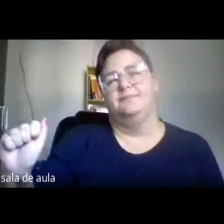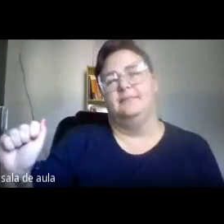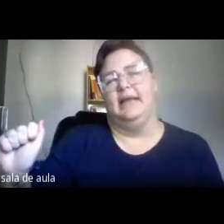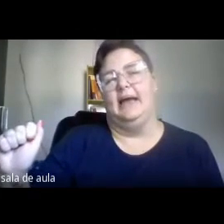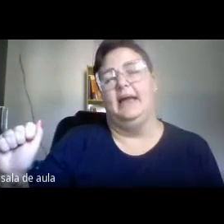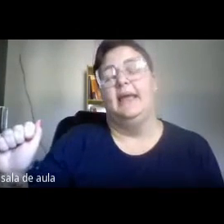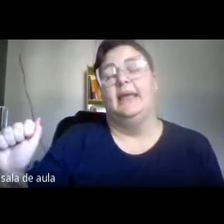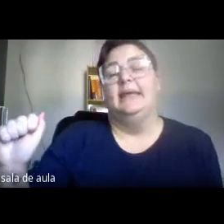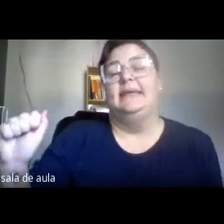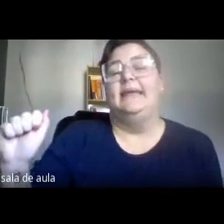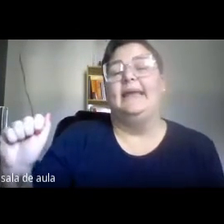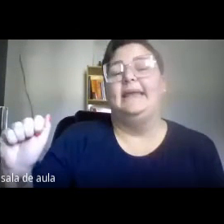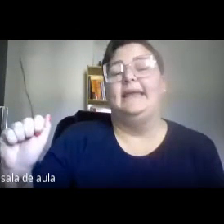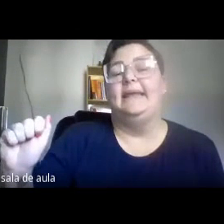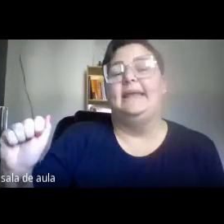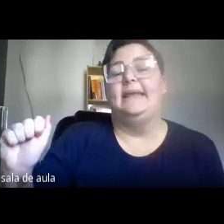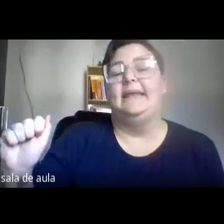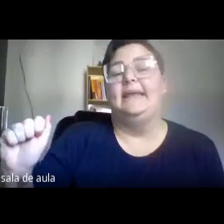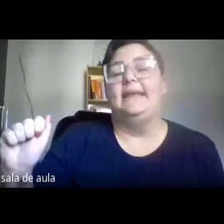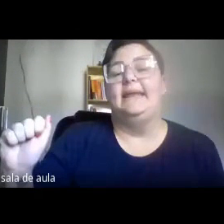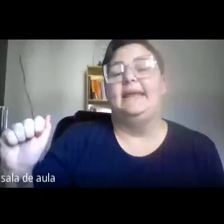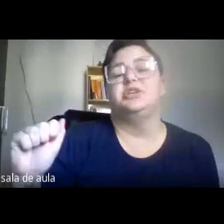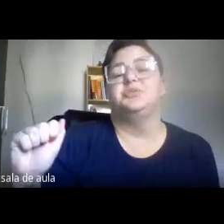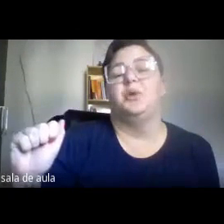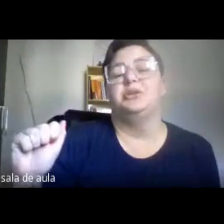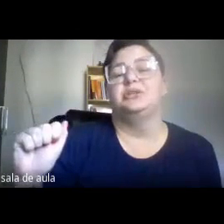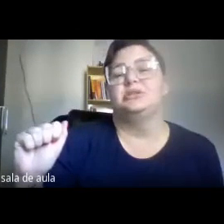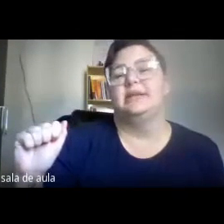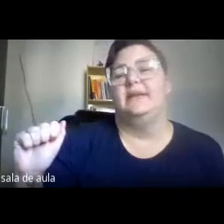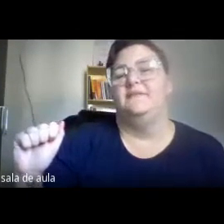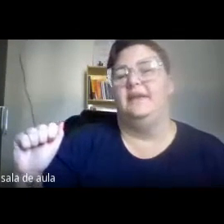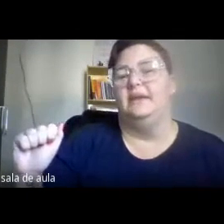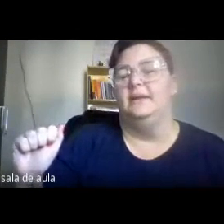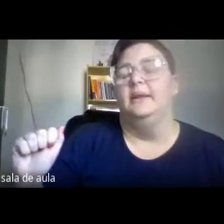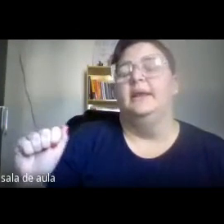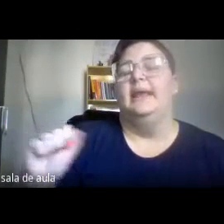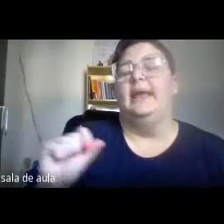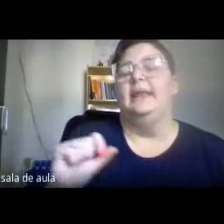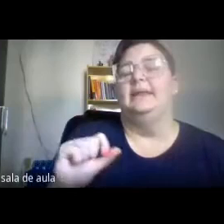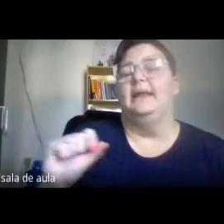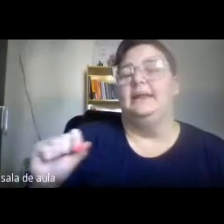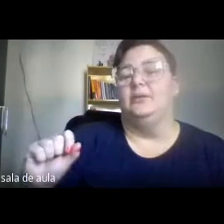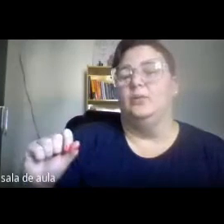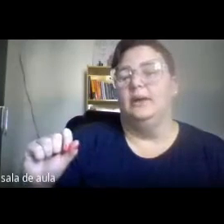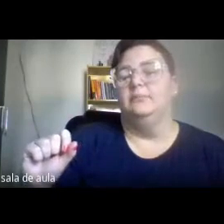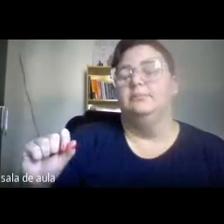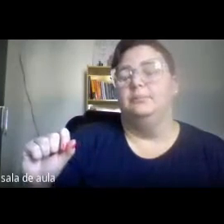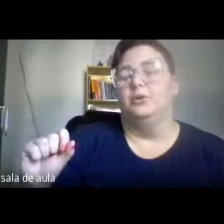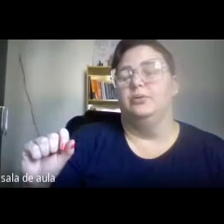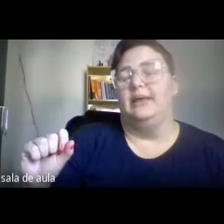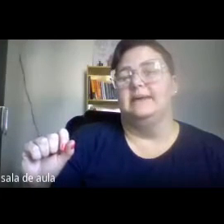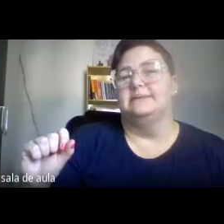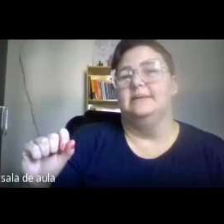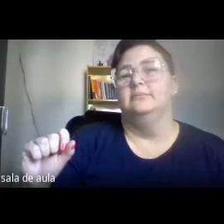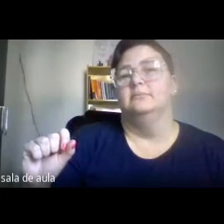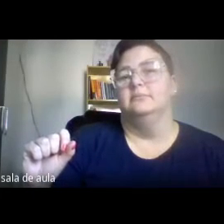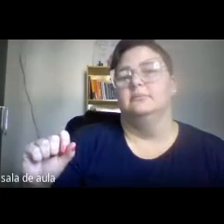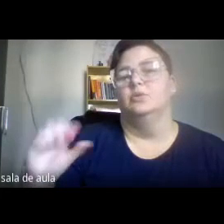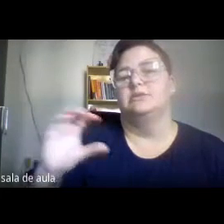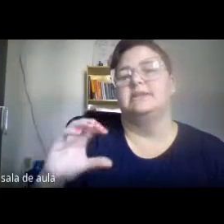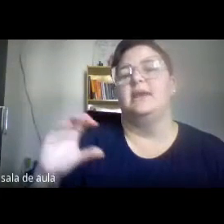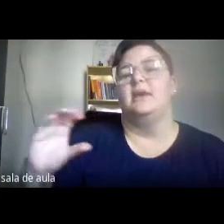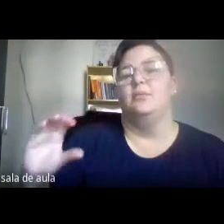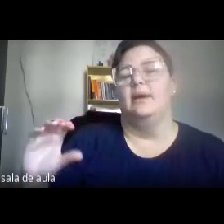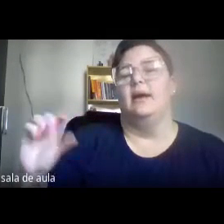C-A-S-A, tá? E aí eu digo para vocês que a gente pode escrever ela na língua portuguesa,